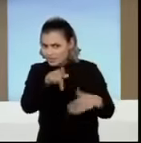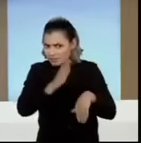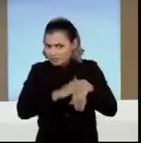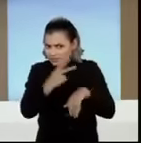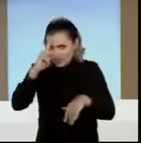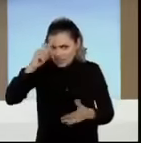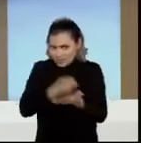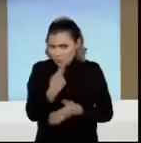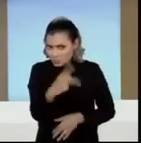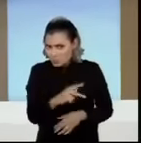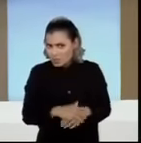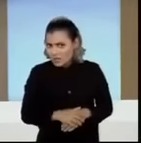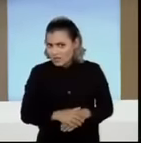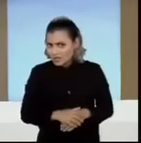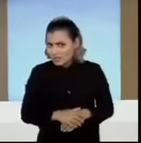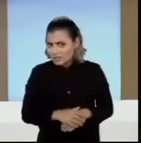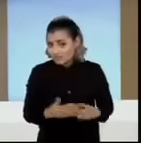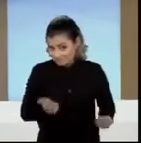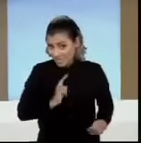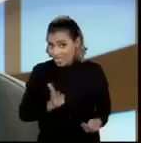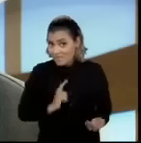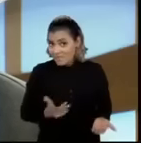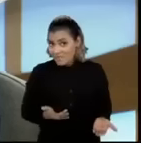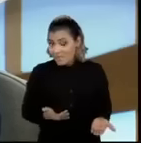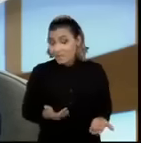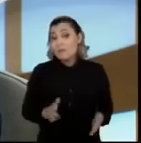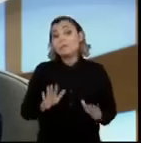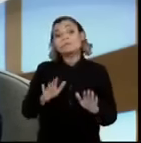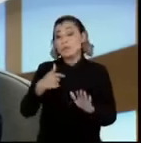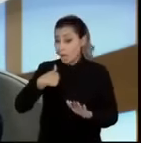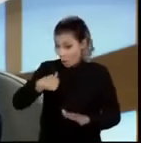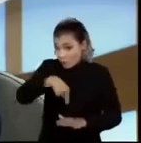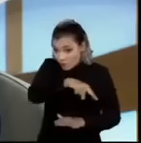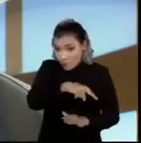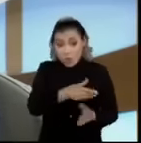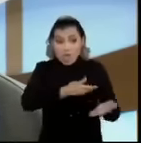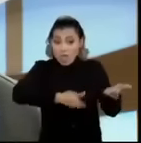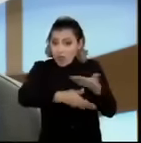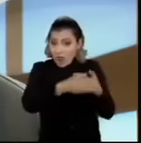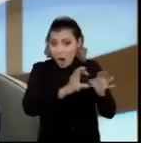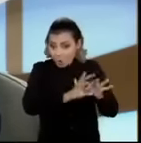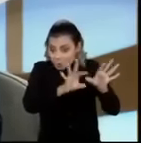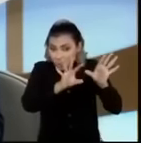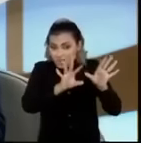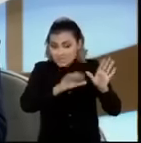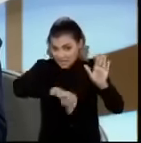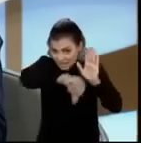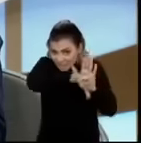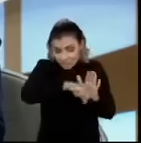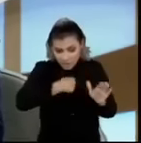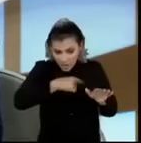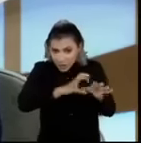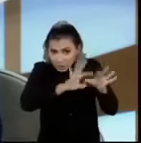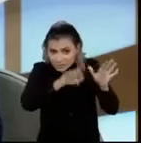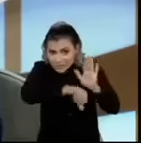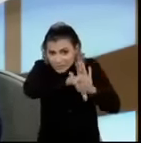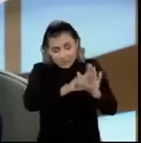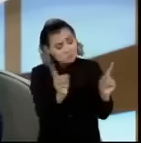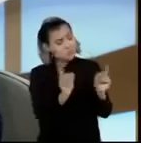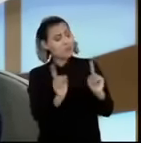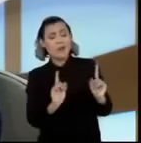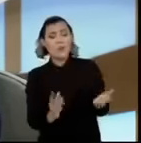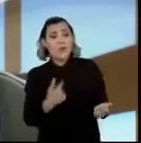decisões? Mas quais responsabilidades? Eu não fui lá liberar nenhuma atividade. Eu não fui lá liberar nenhuma atividade